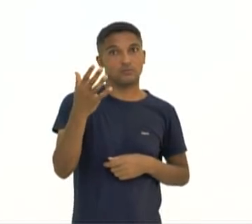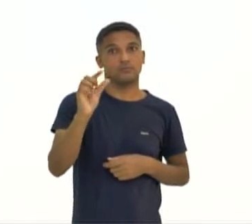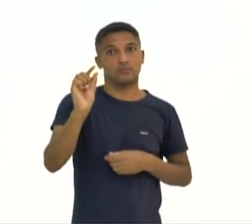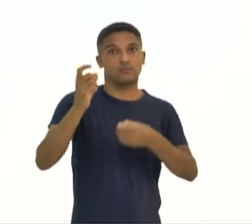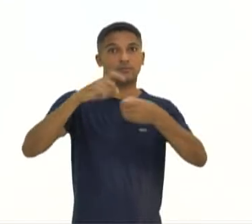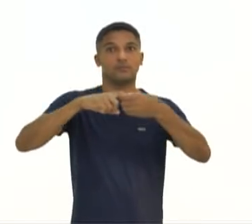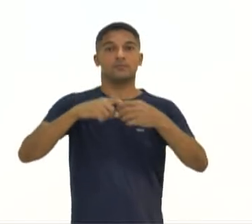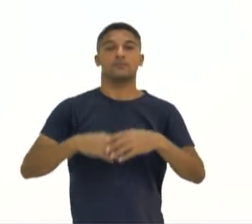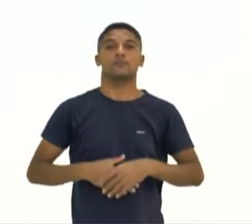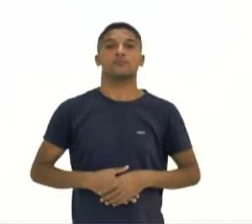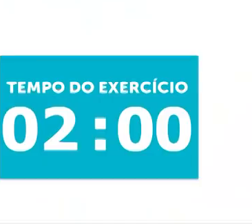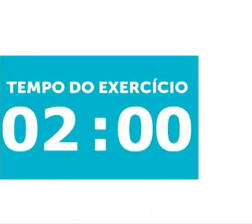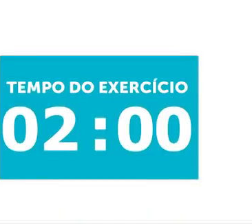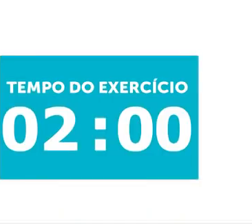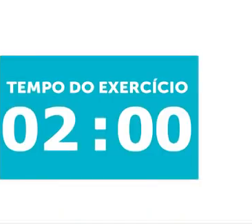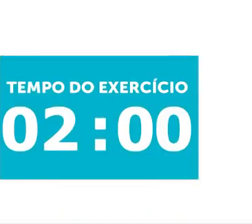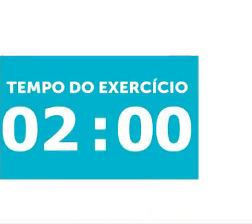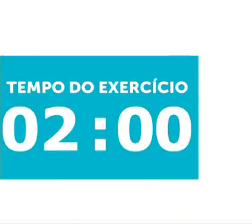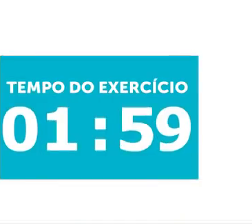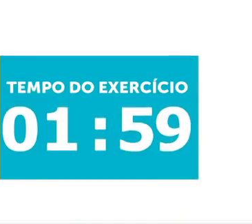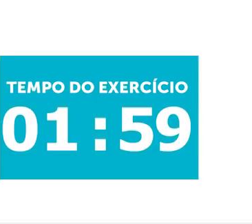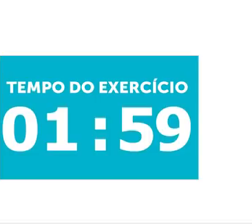voltamos.